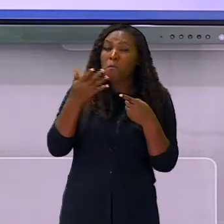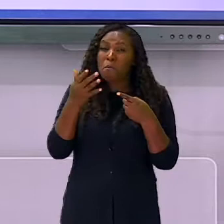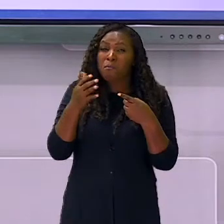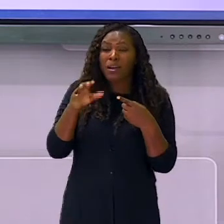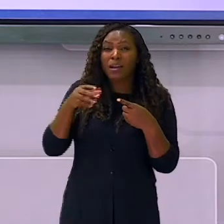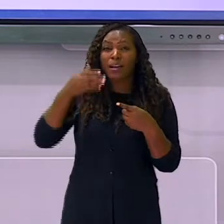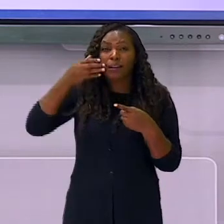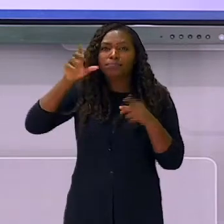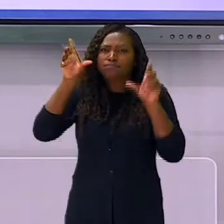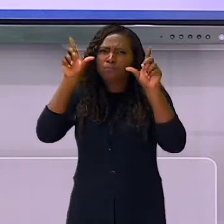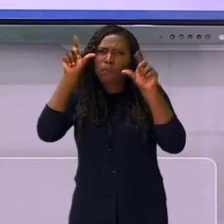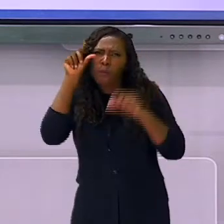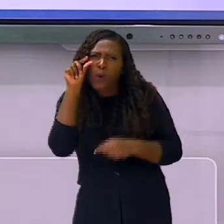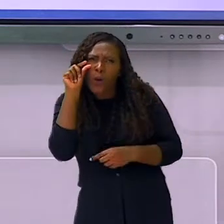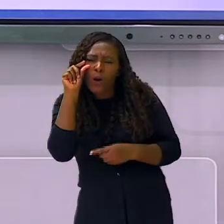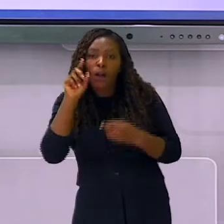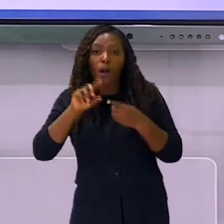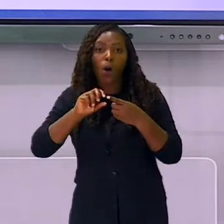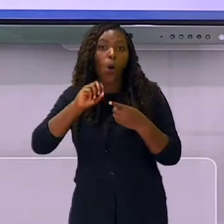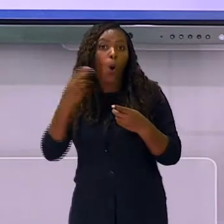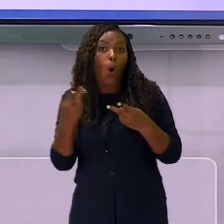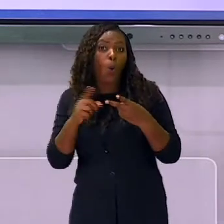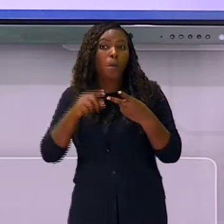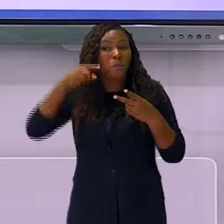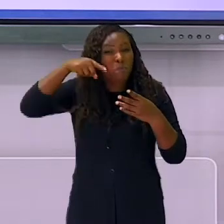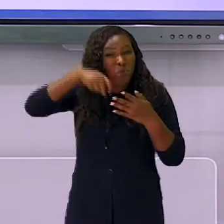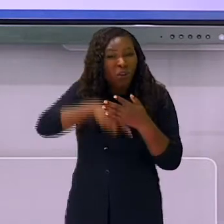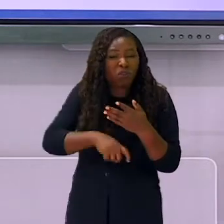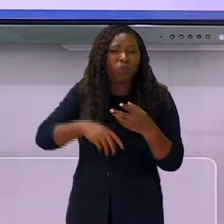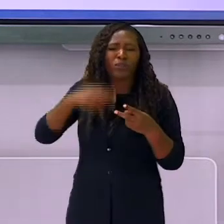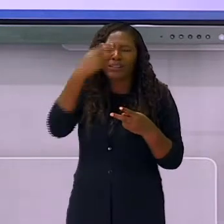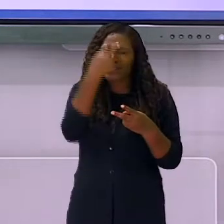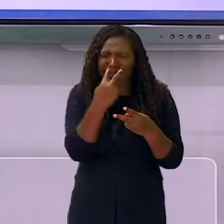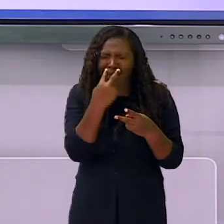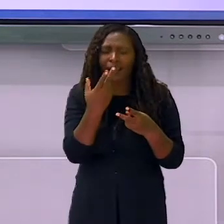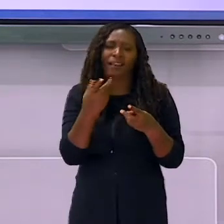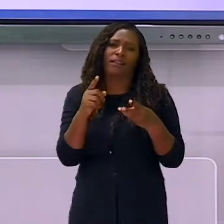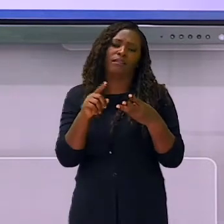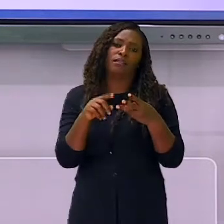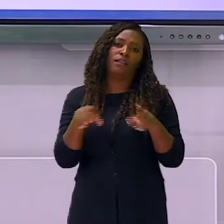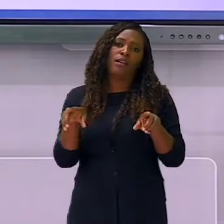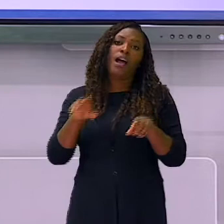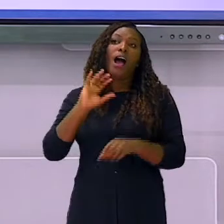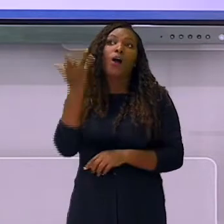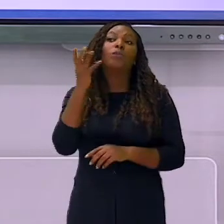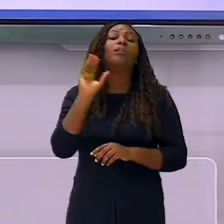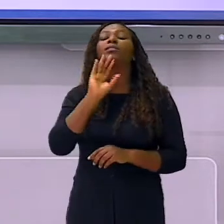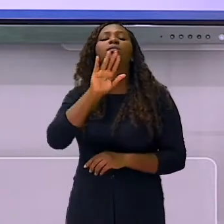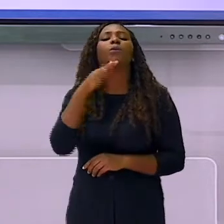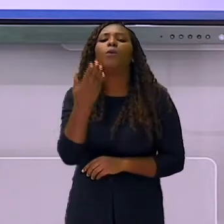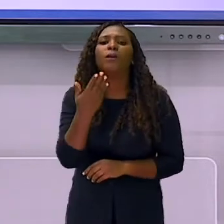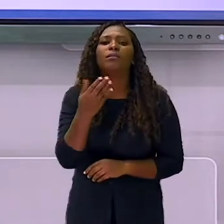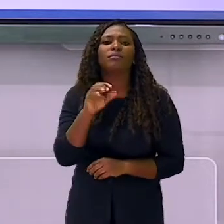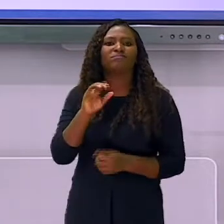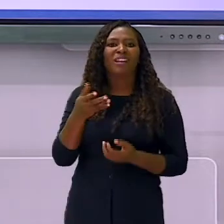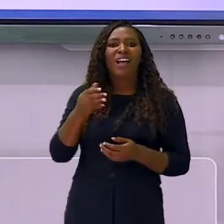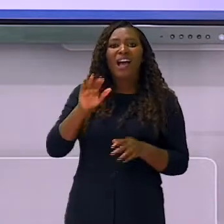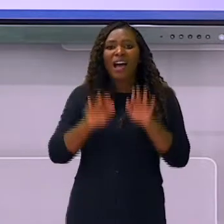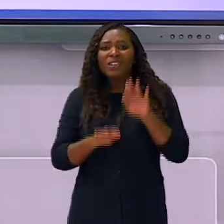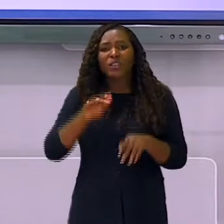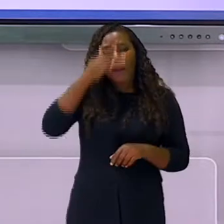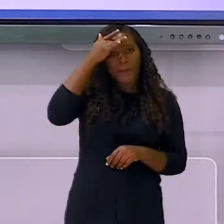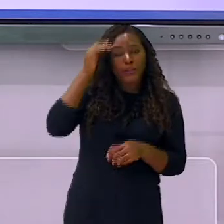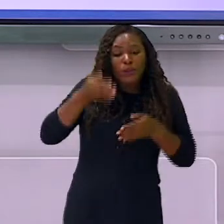ela, ou adquirida devido a acidentes que causam traumas oculares, degeneração senil das